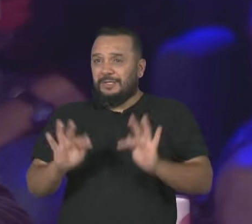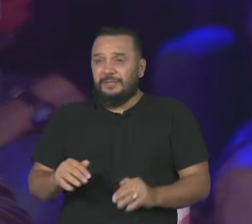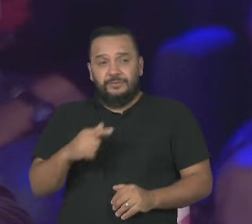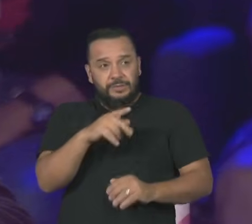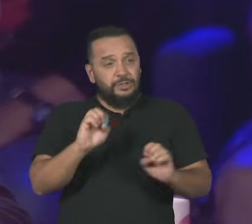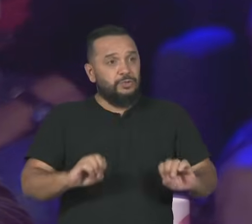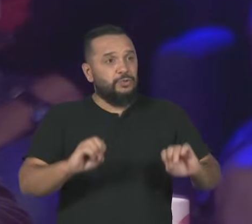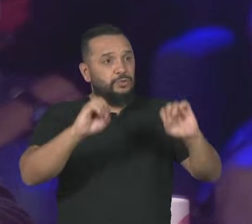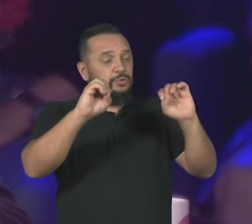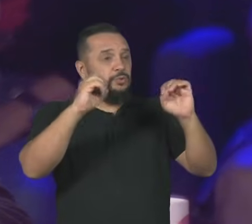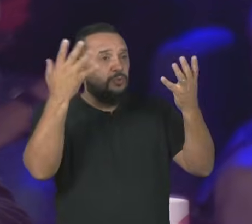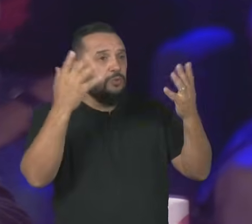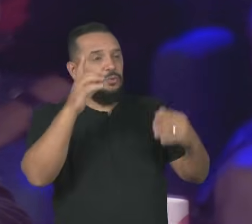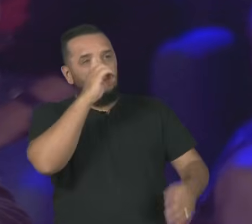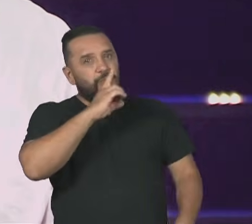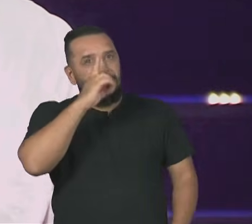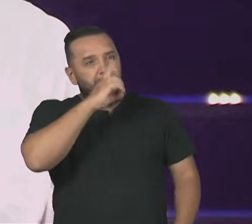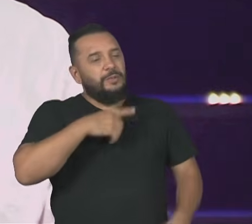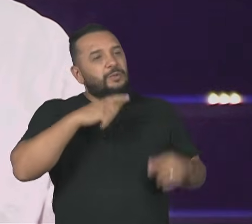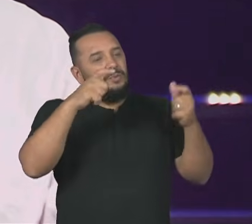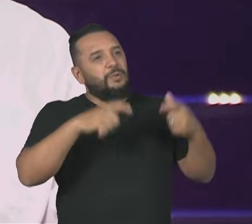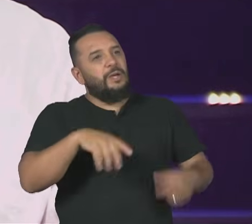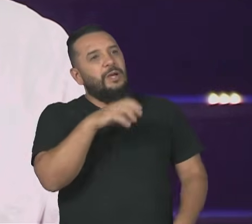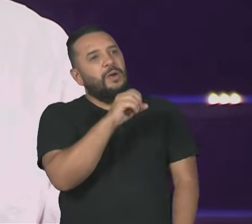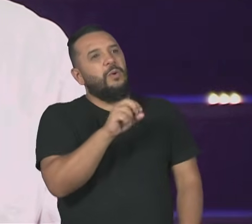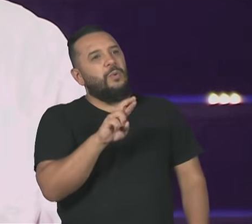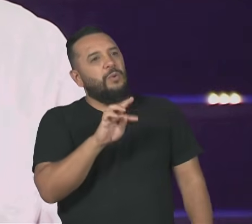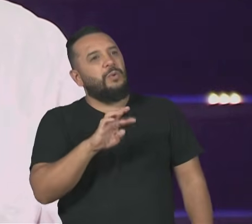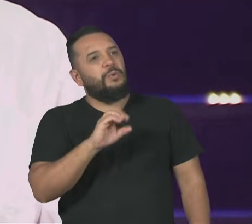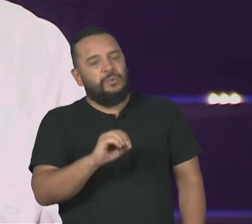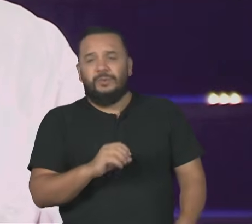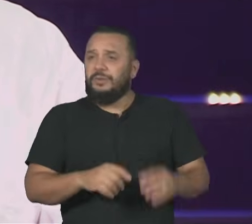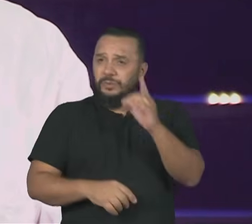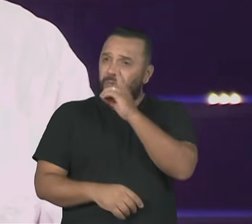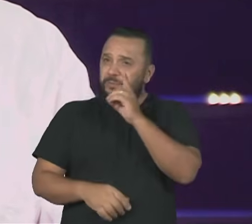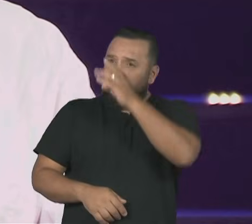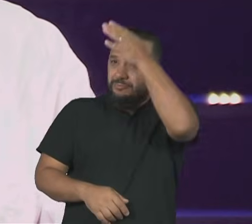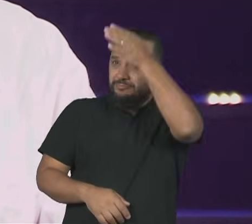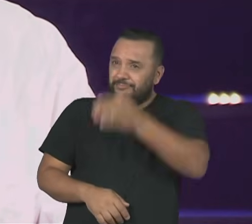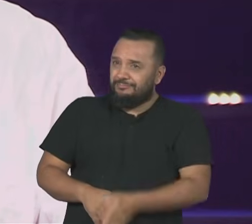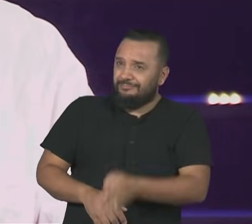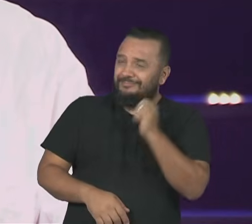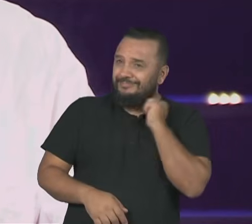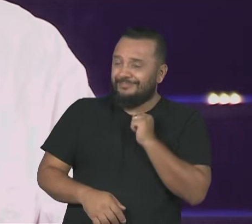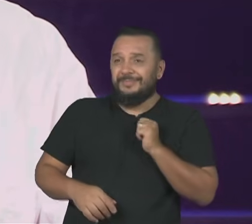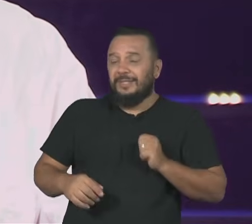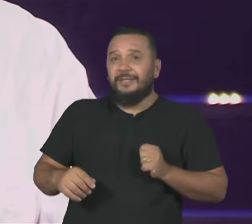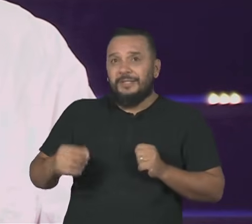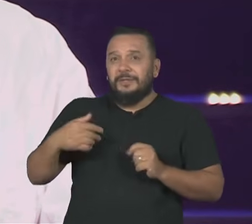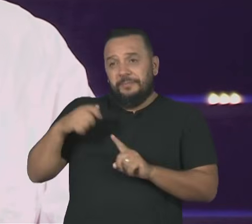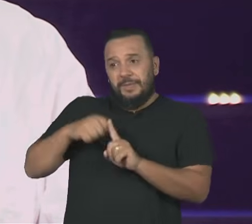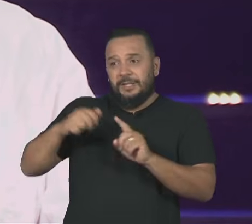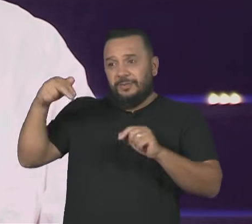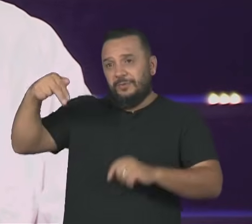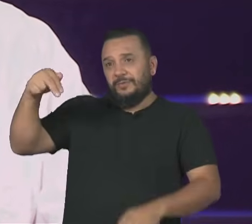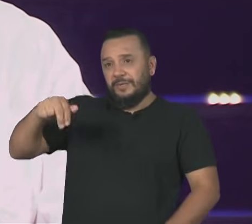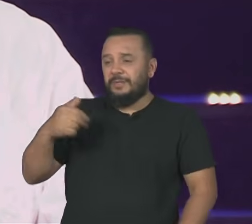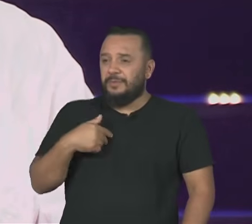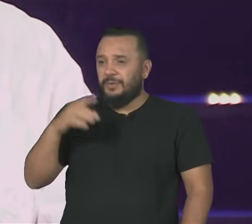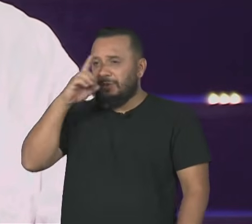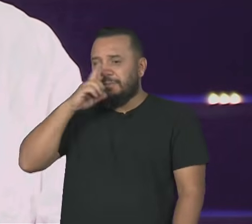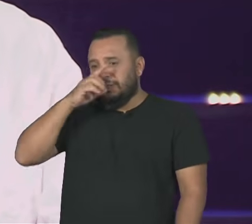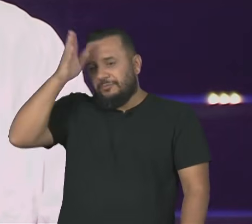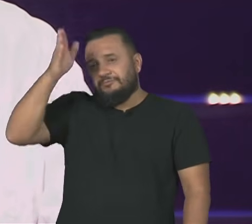aos domingos no Horto. Eu tô todo domingo. A gente ia fazer uma temporada que era para ser todos os domingos de novembro. E a gente